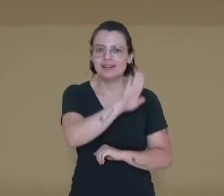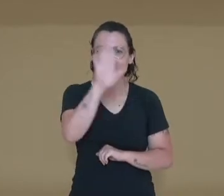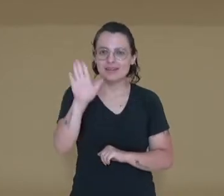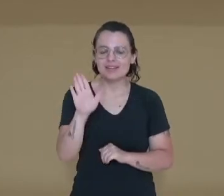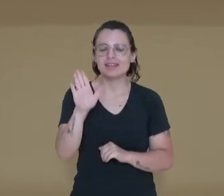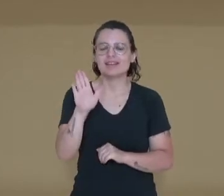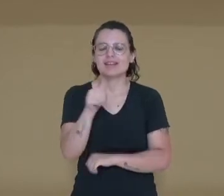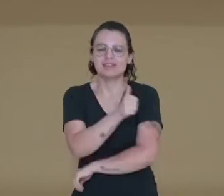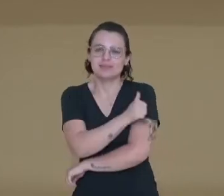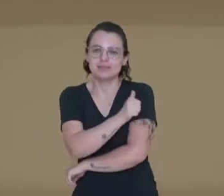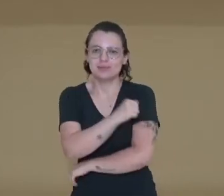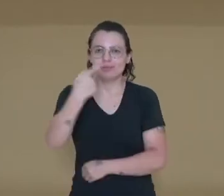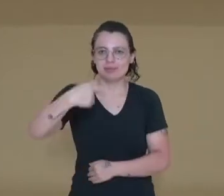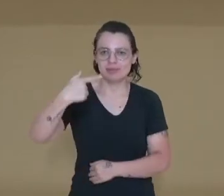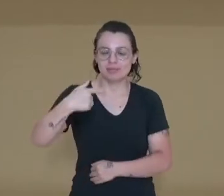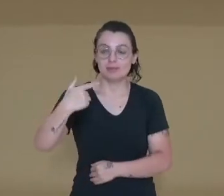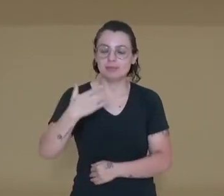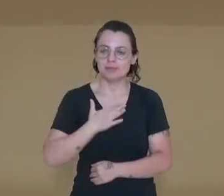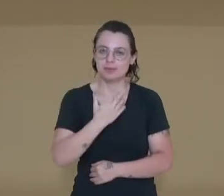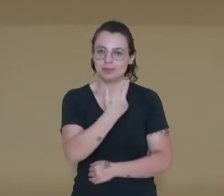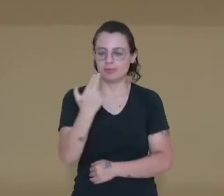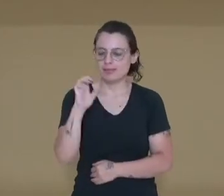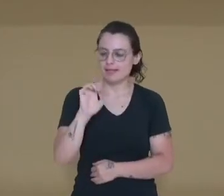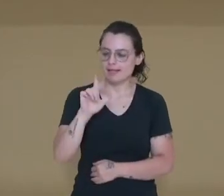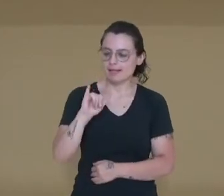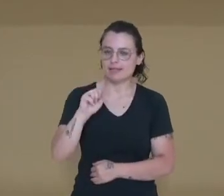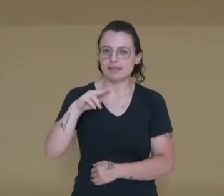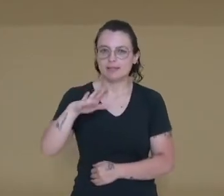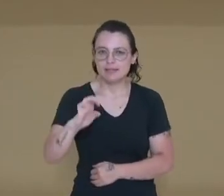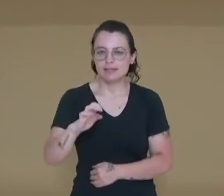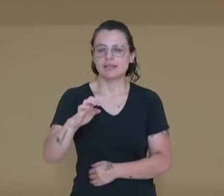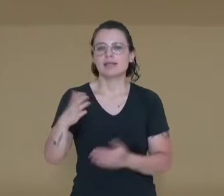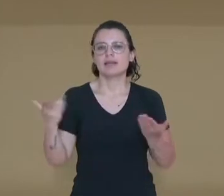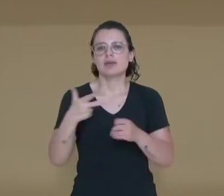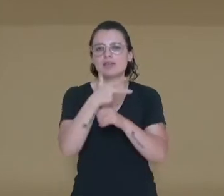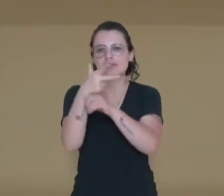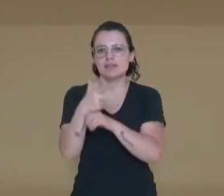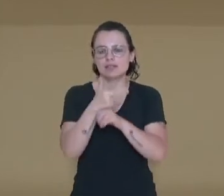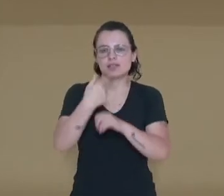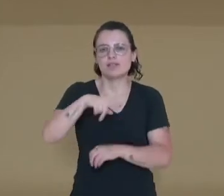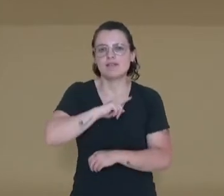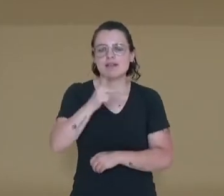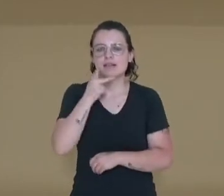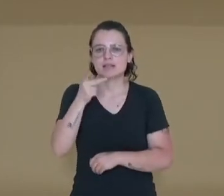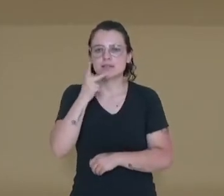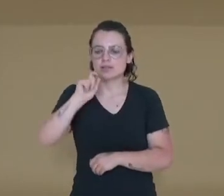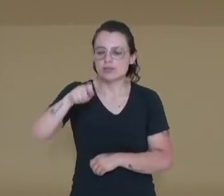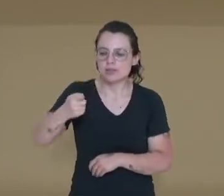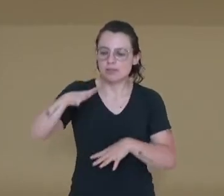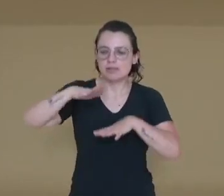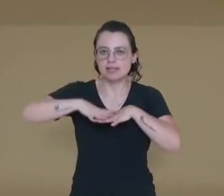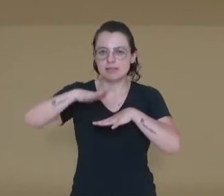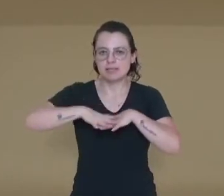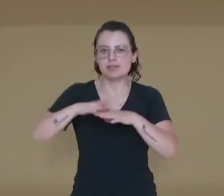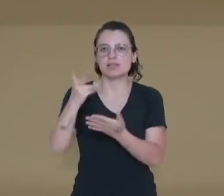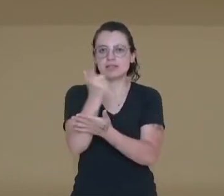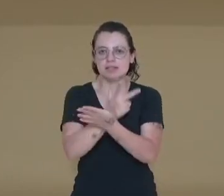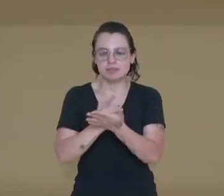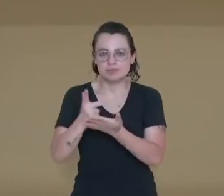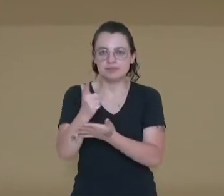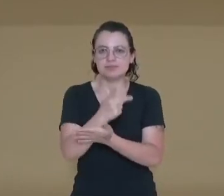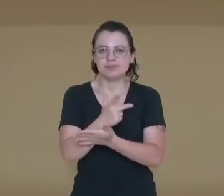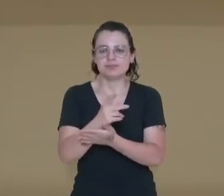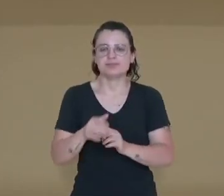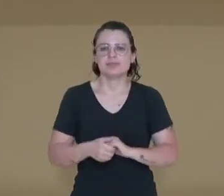Olá, estudante da primeira série. Eu sou a professora Eliane e nesse vídeo nós vamos falar sobre matemática e cartografia. E vamos